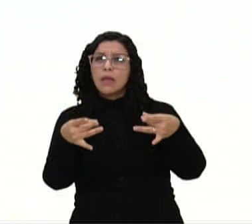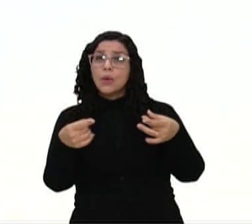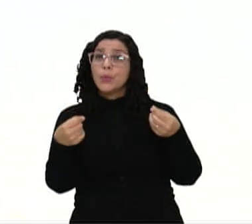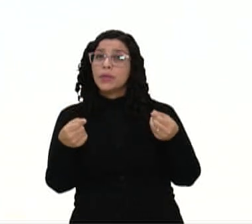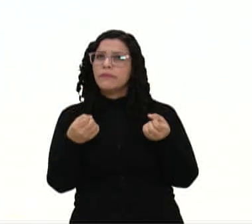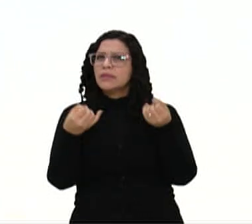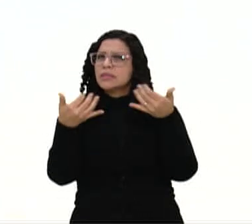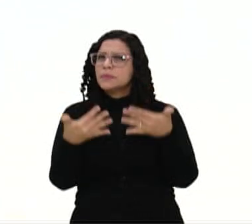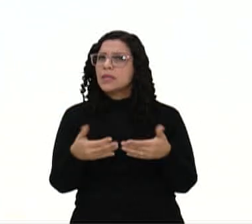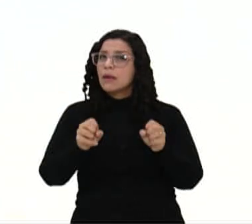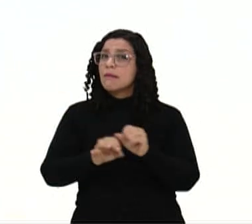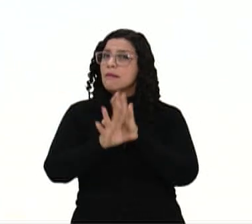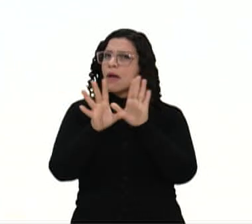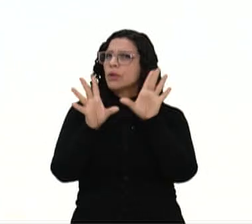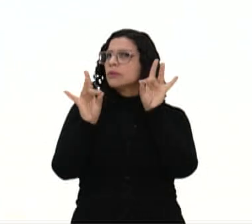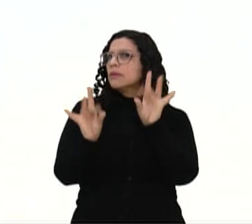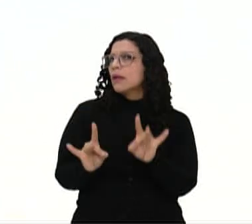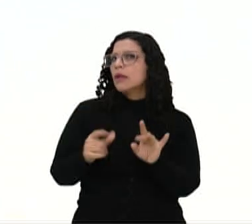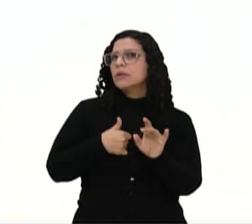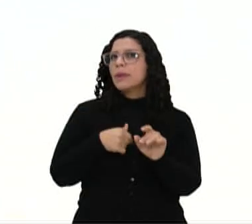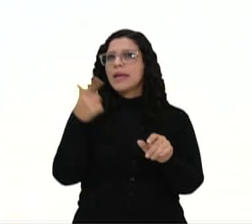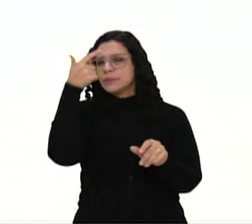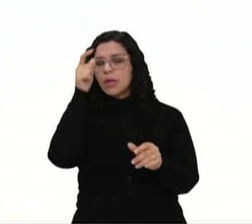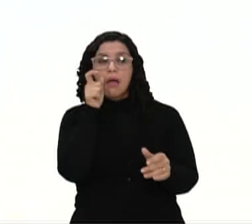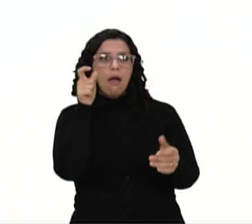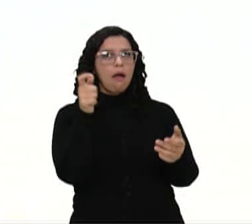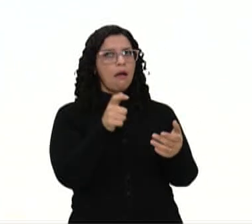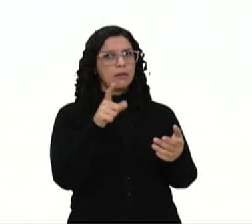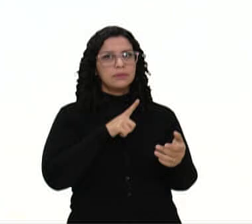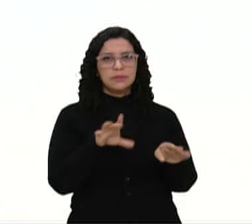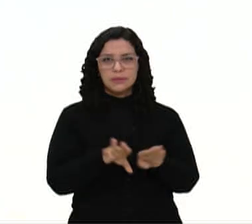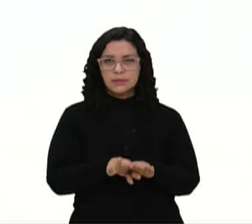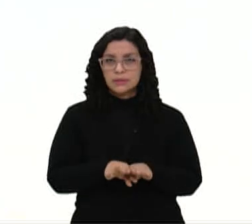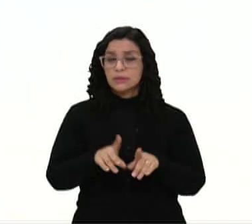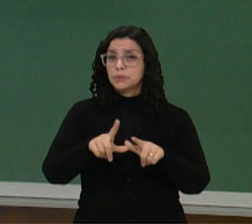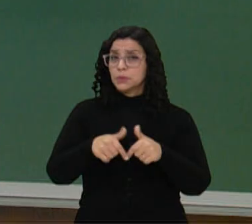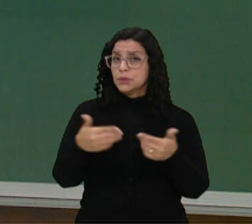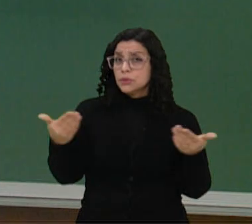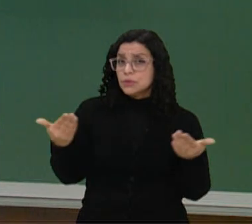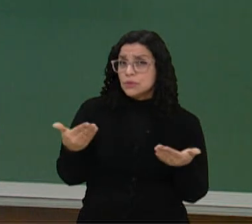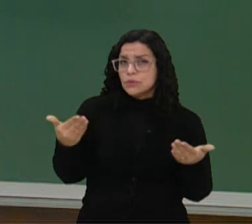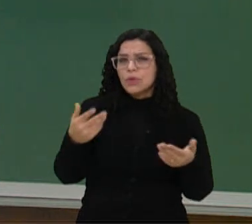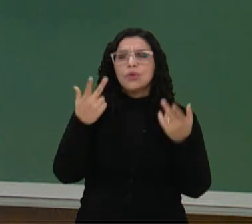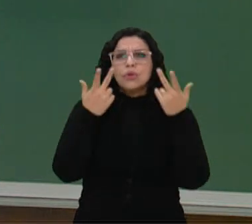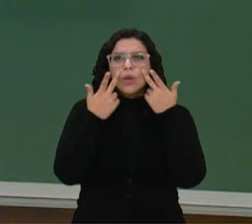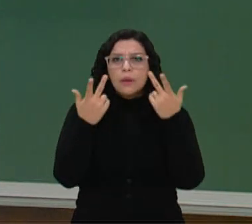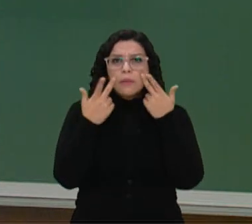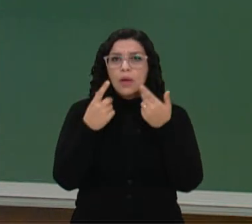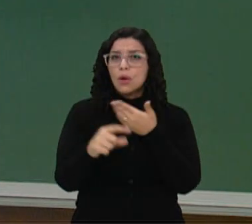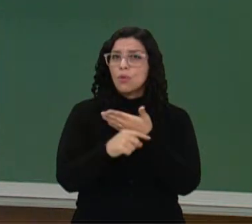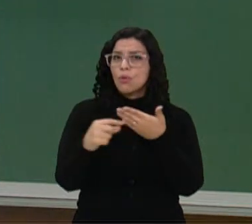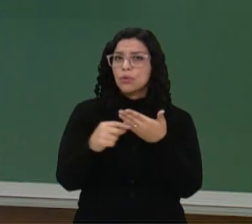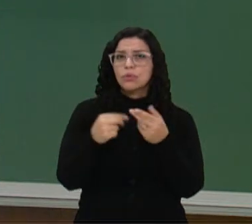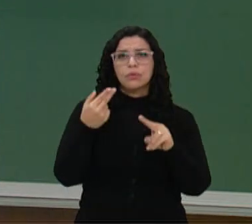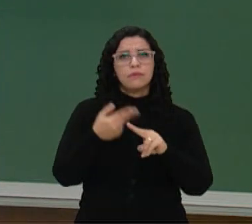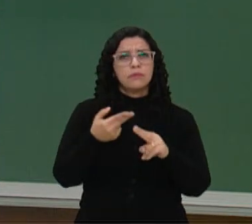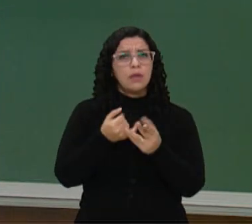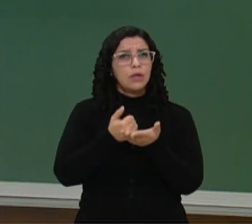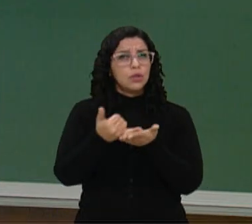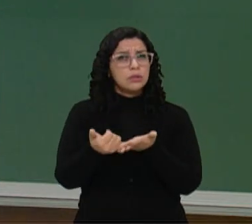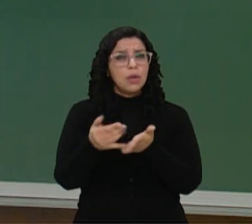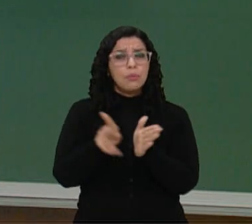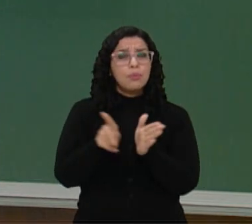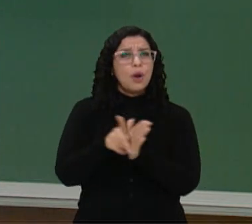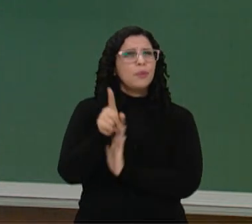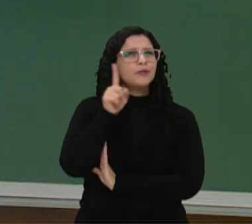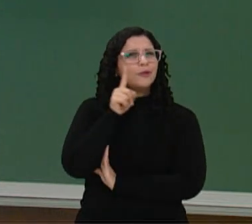quer deixar claro de uma forma atrativa. Isso mesmo. Então, normalmente, o autor vai utilizar algo que faz parte